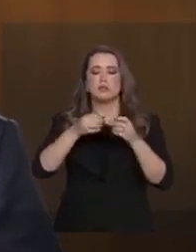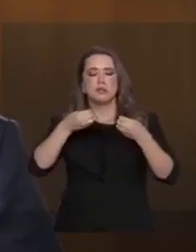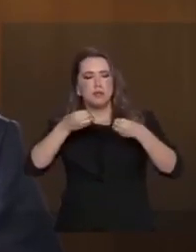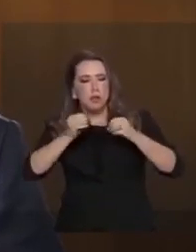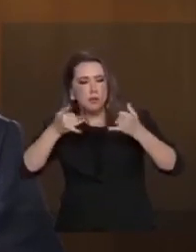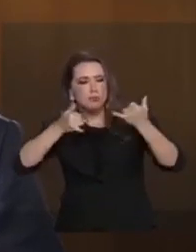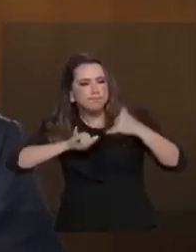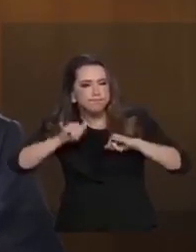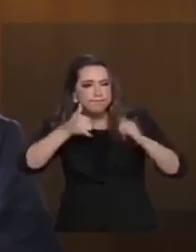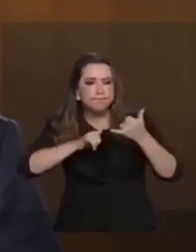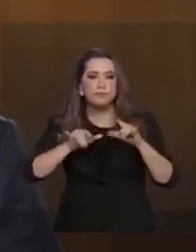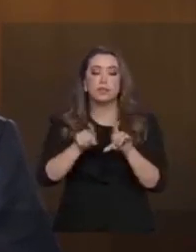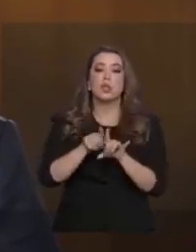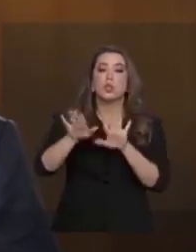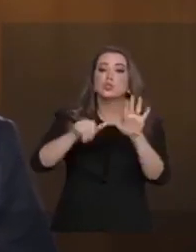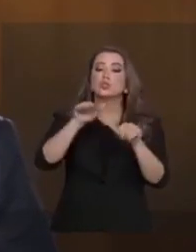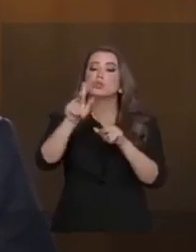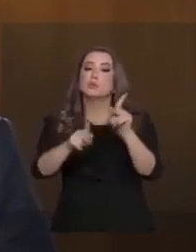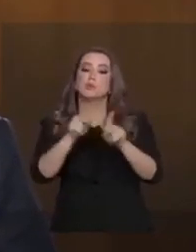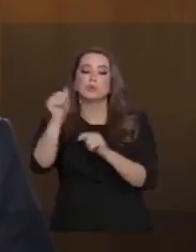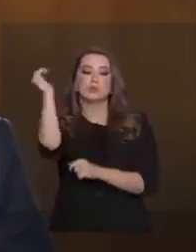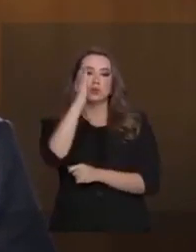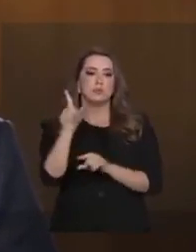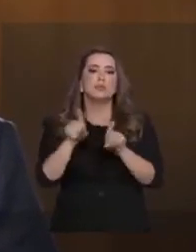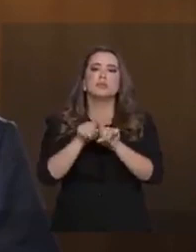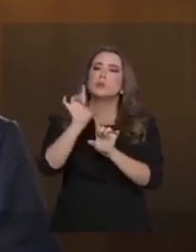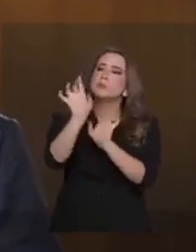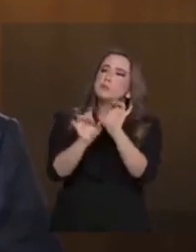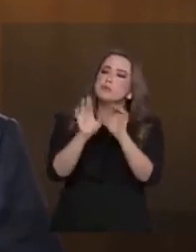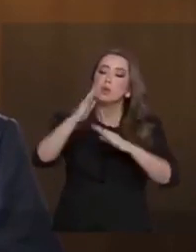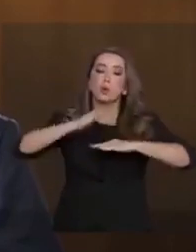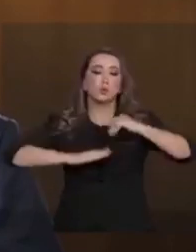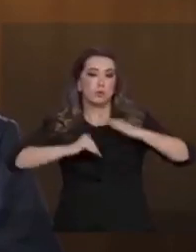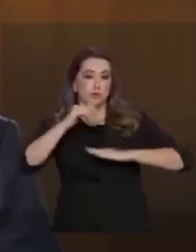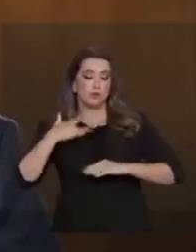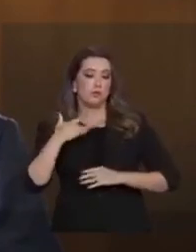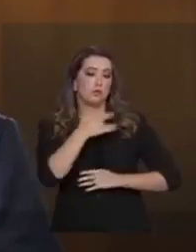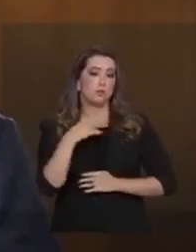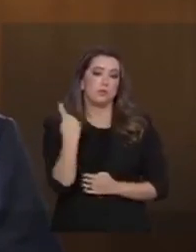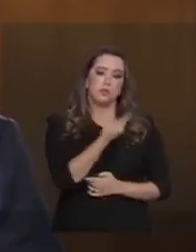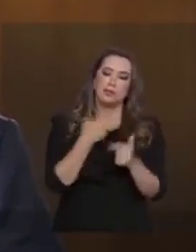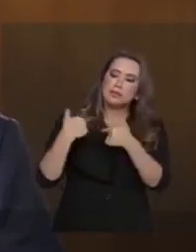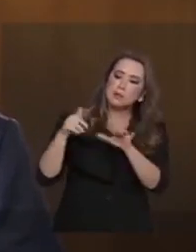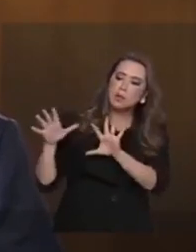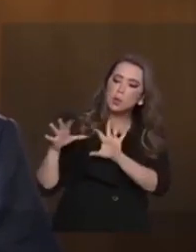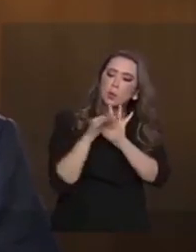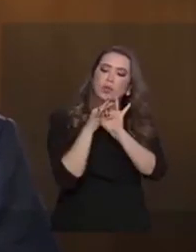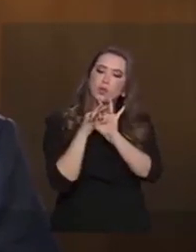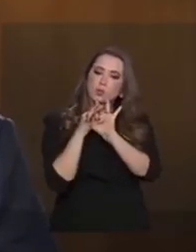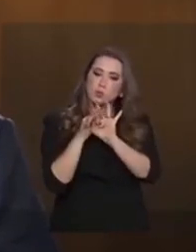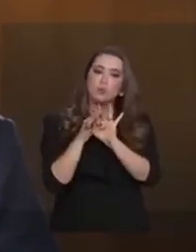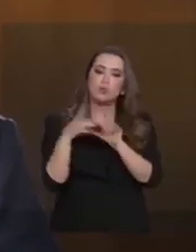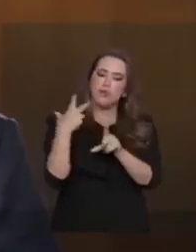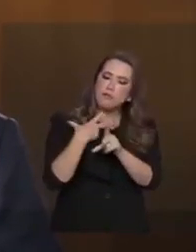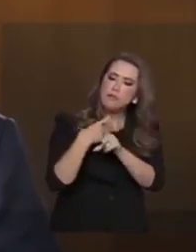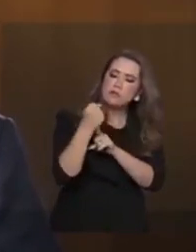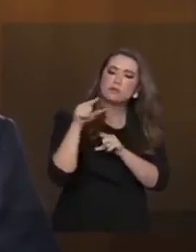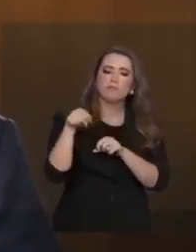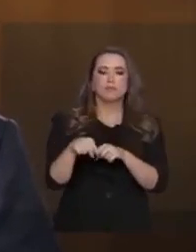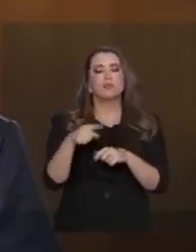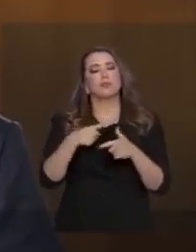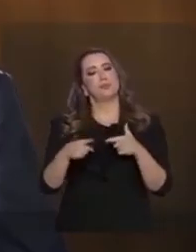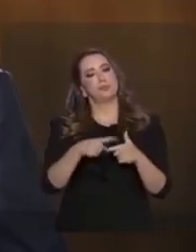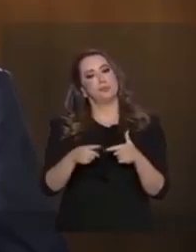a população brasileira, em especial os profissionais de saúde, para que trabalhemos unidos e superemos juntos